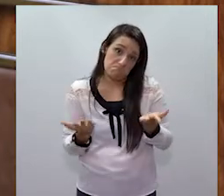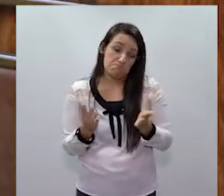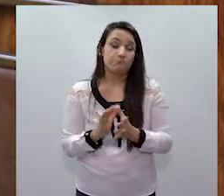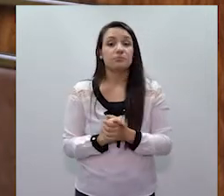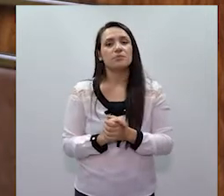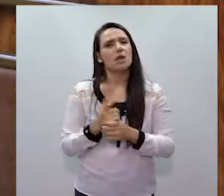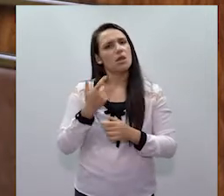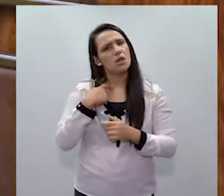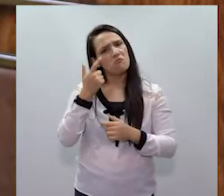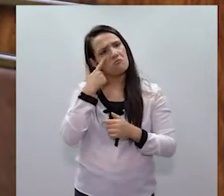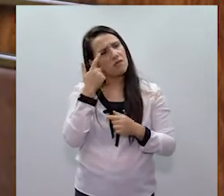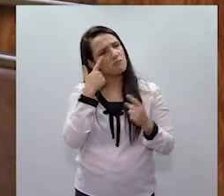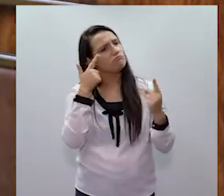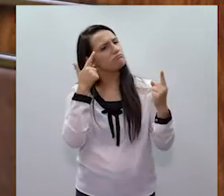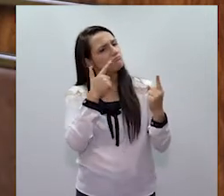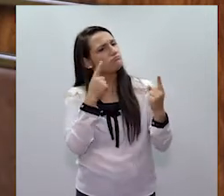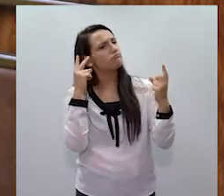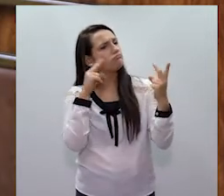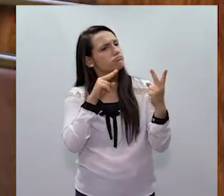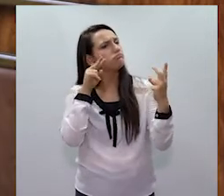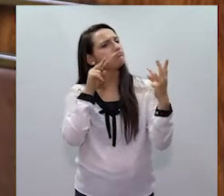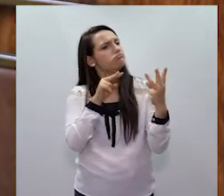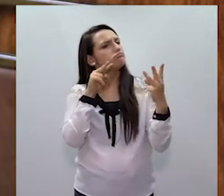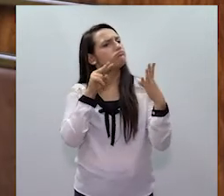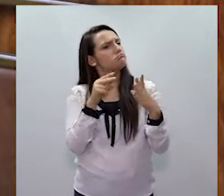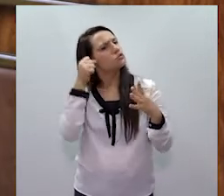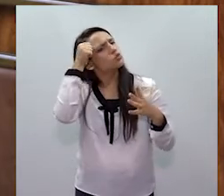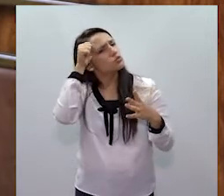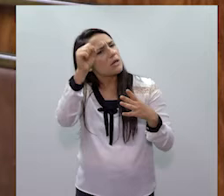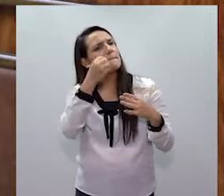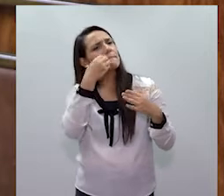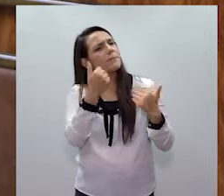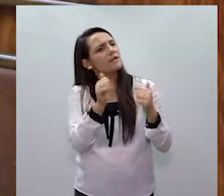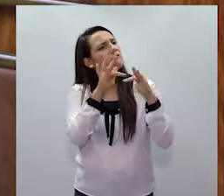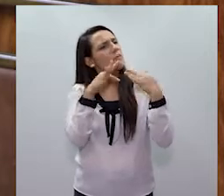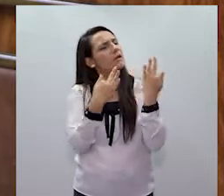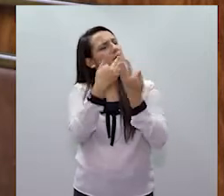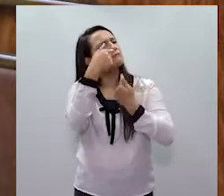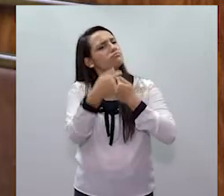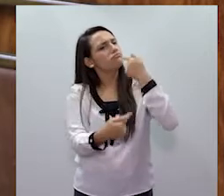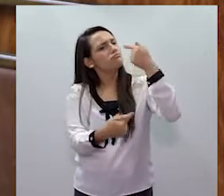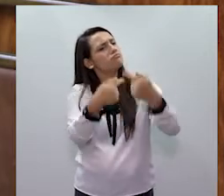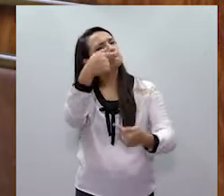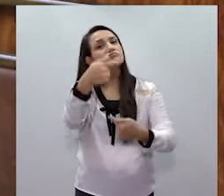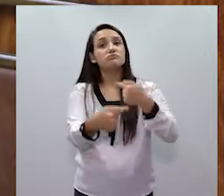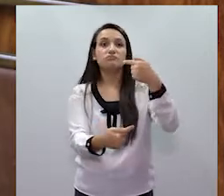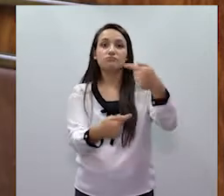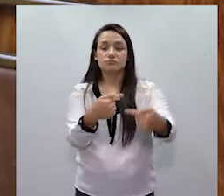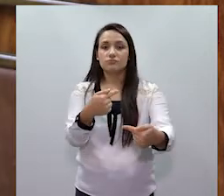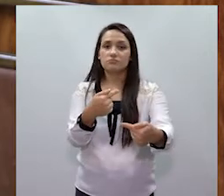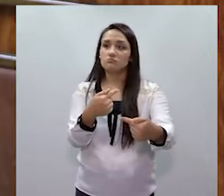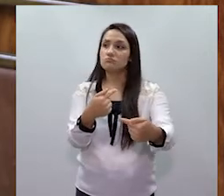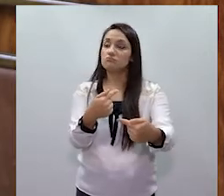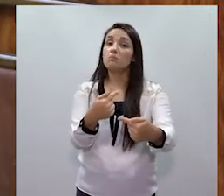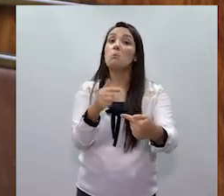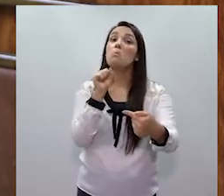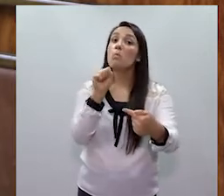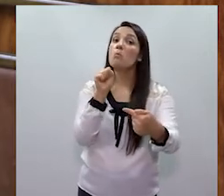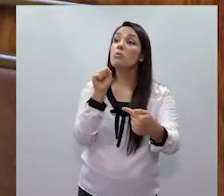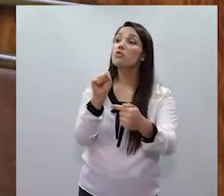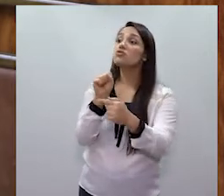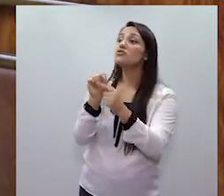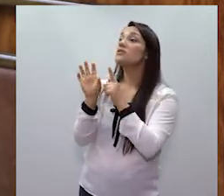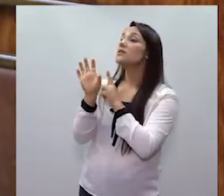nós vamos vendo casos de sucesso, de adoção tão próximos de nós, na nossa família, com os nossos